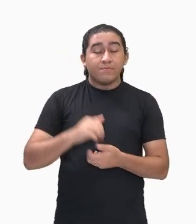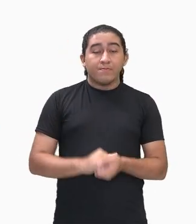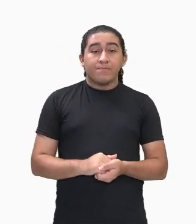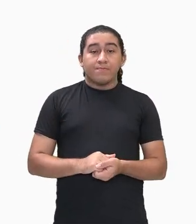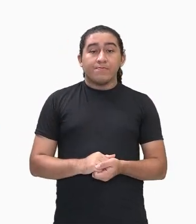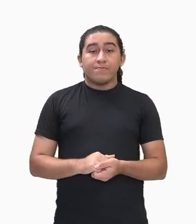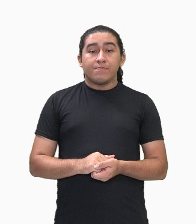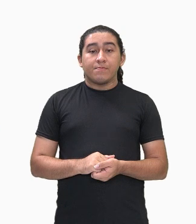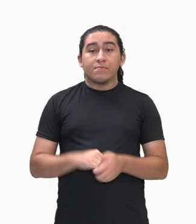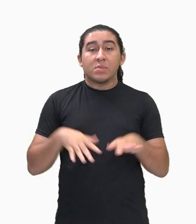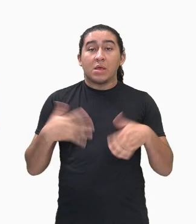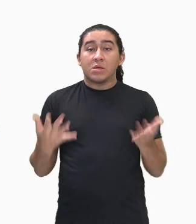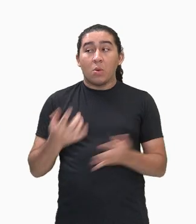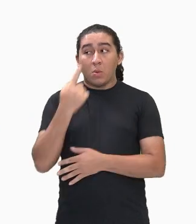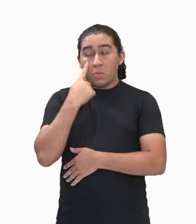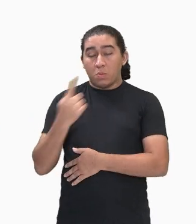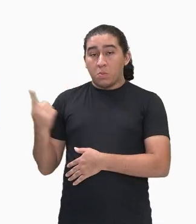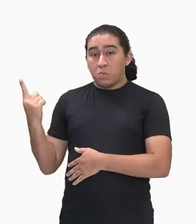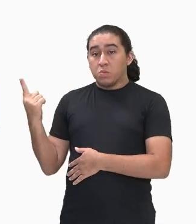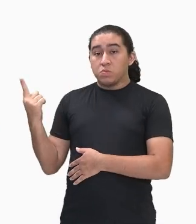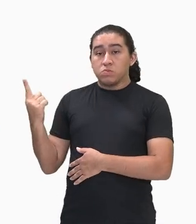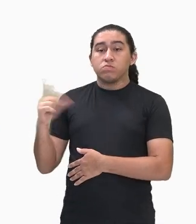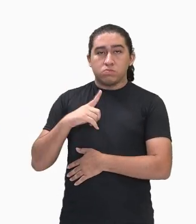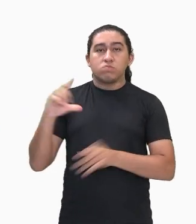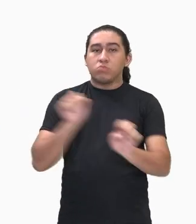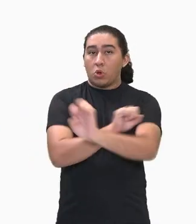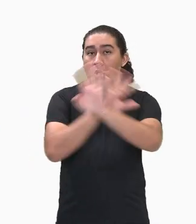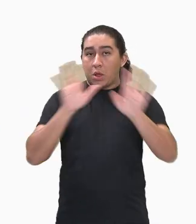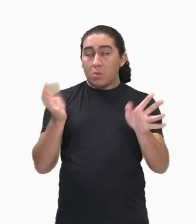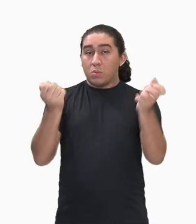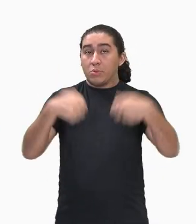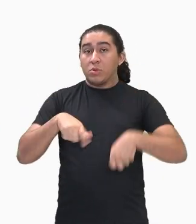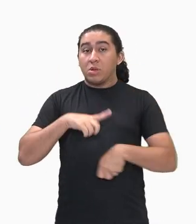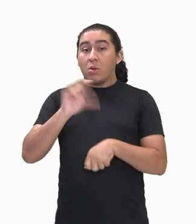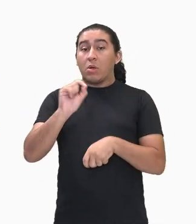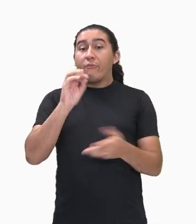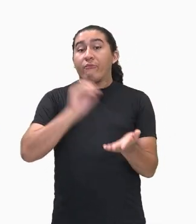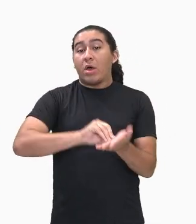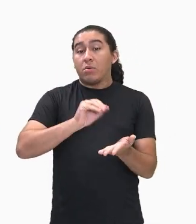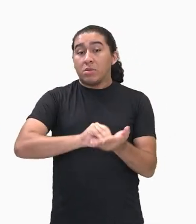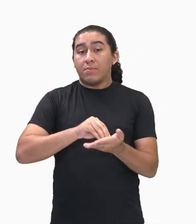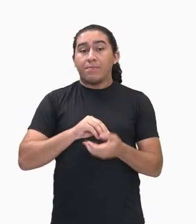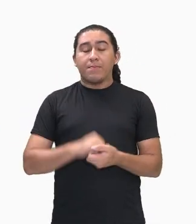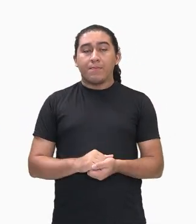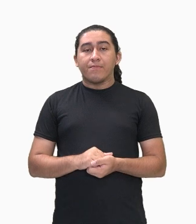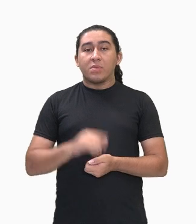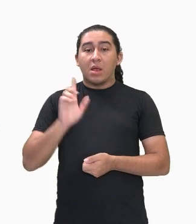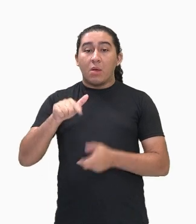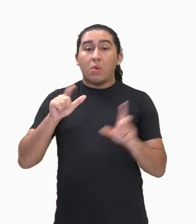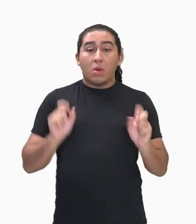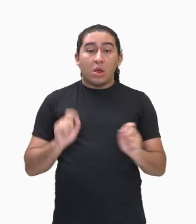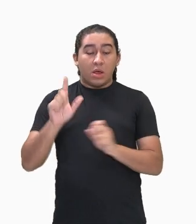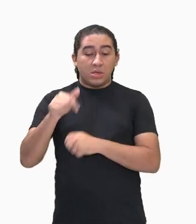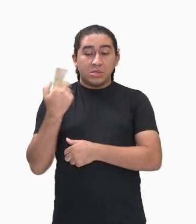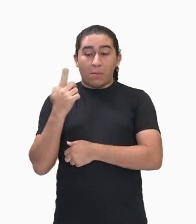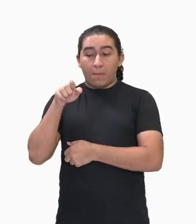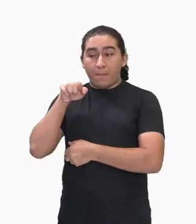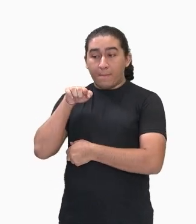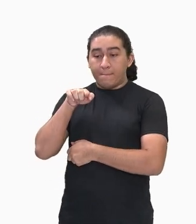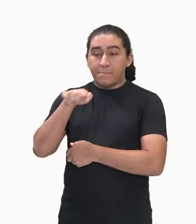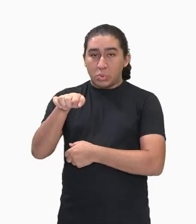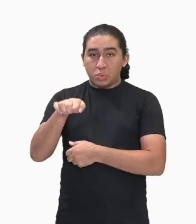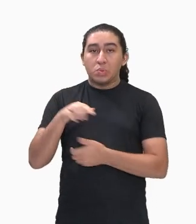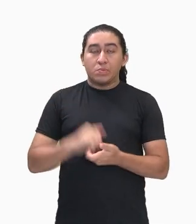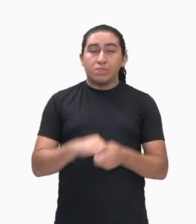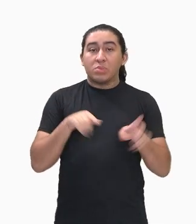Então, aí a gente observa claramente que está faltando esse sinal de pontuação, e no